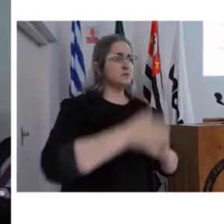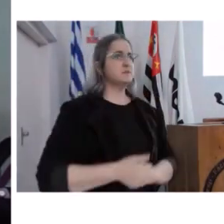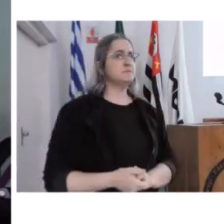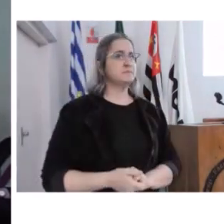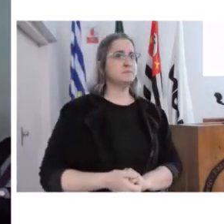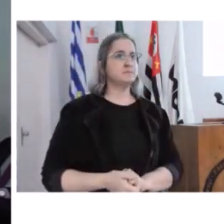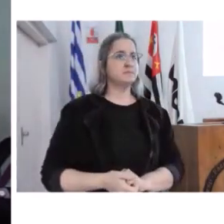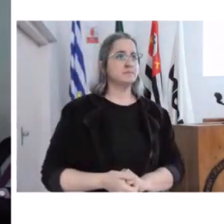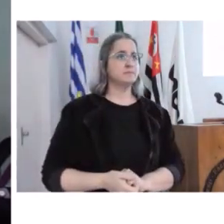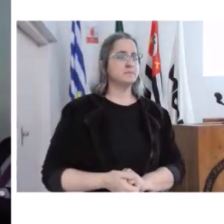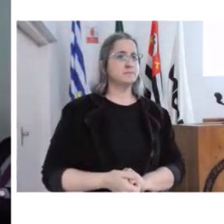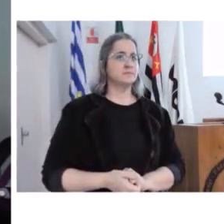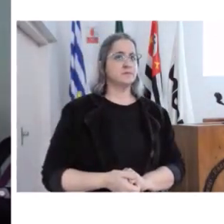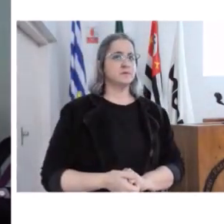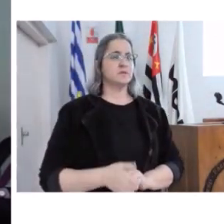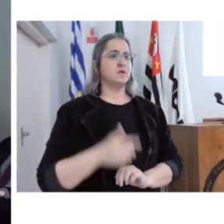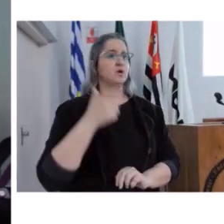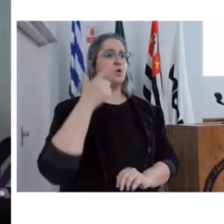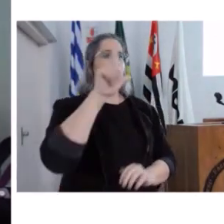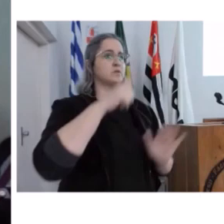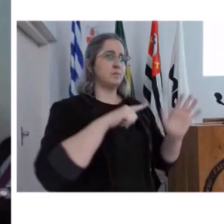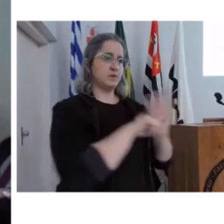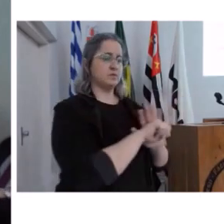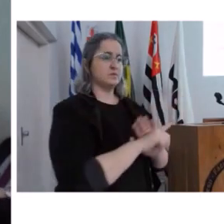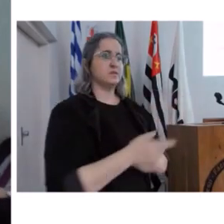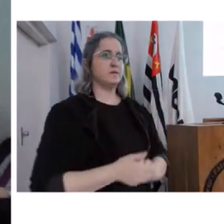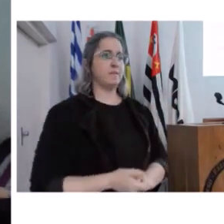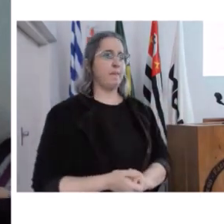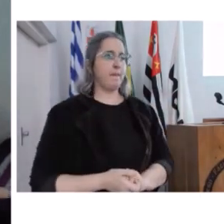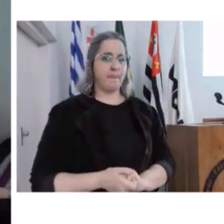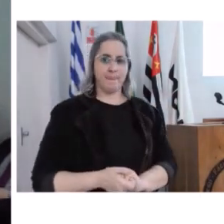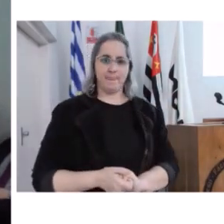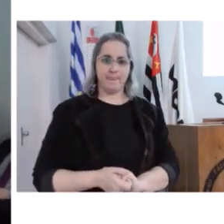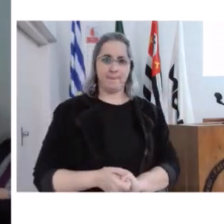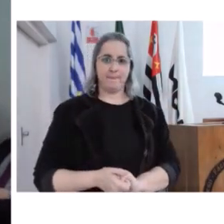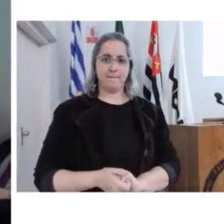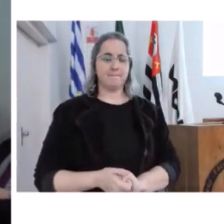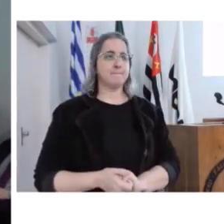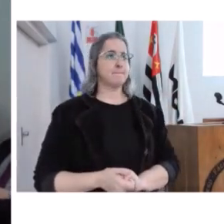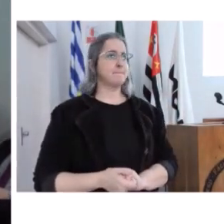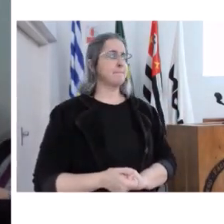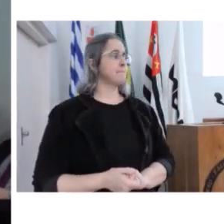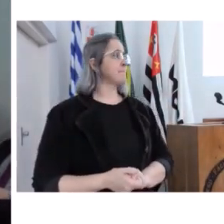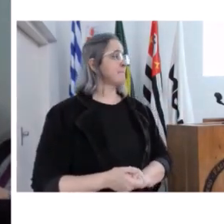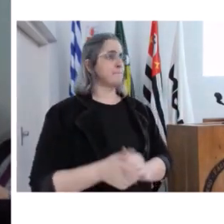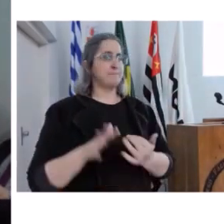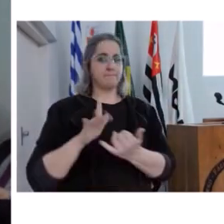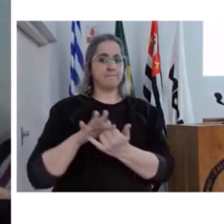Obrigada. Tem no YouTube, Isa?